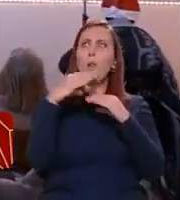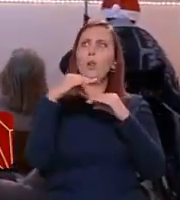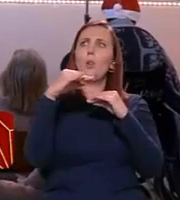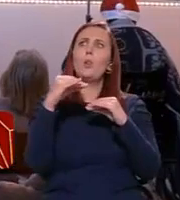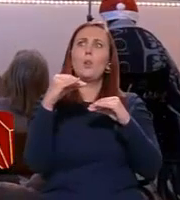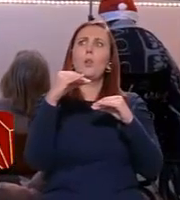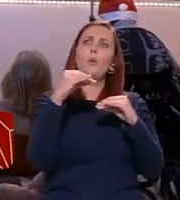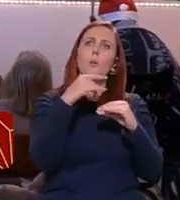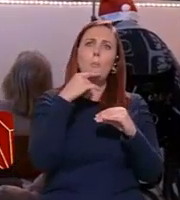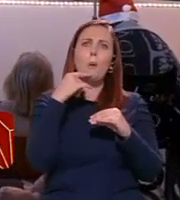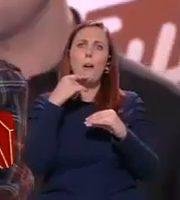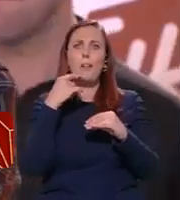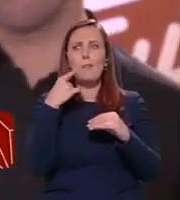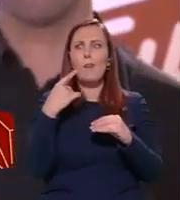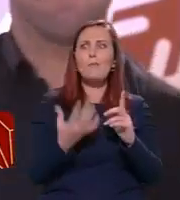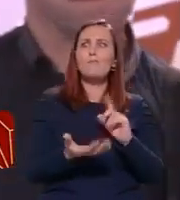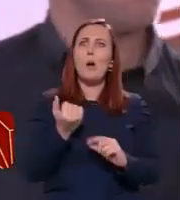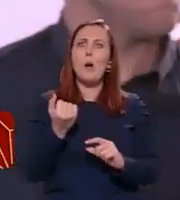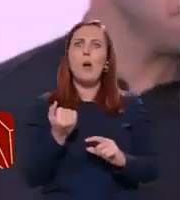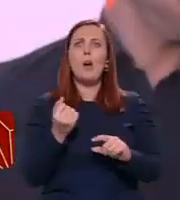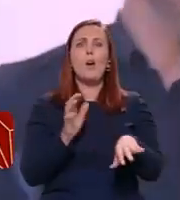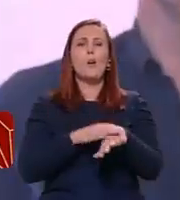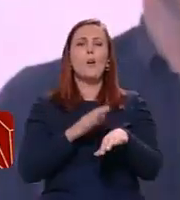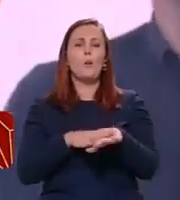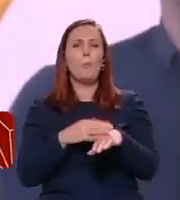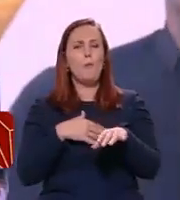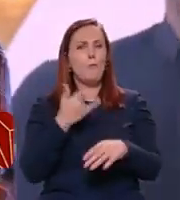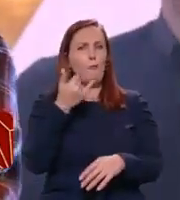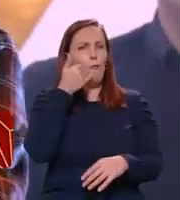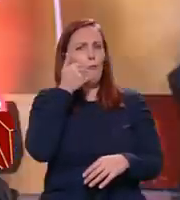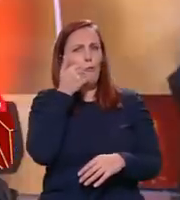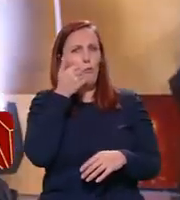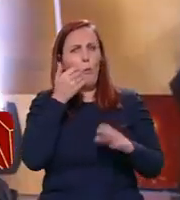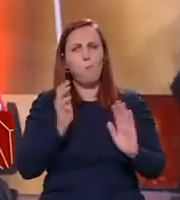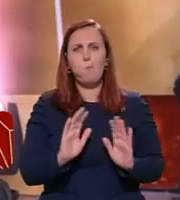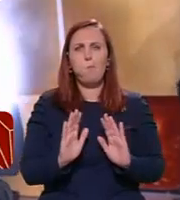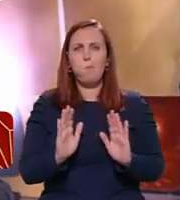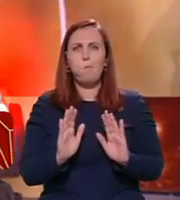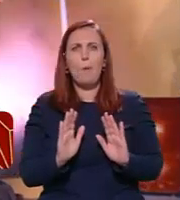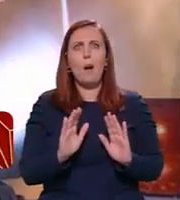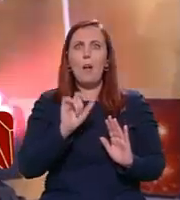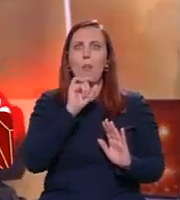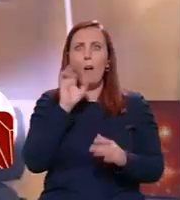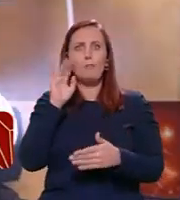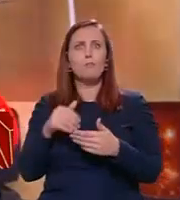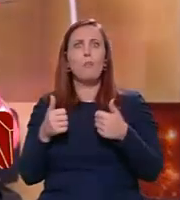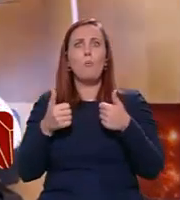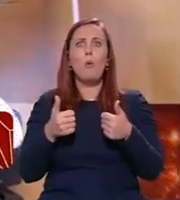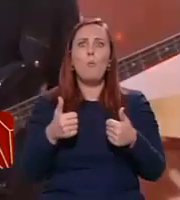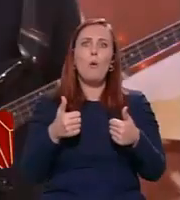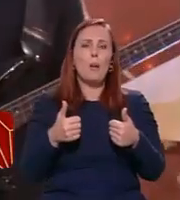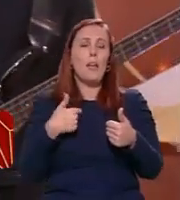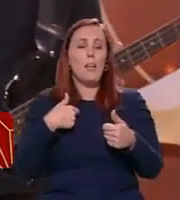todo entusiasmado, para não passar o vexame, ter um bom resultado. Só não